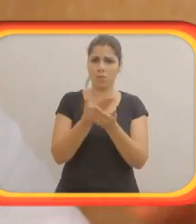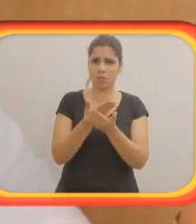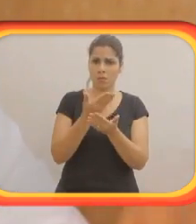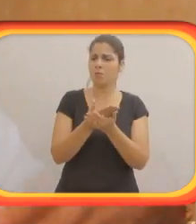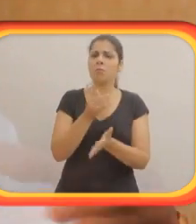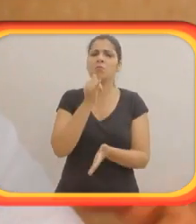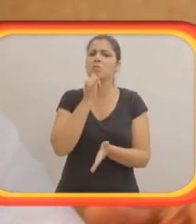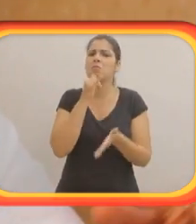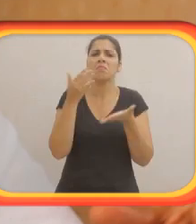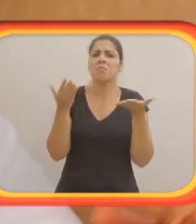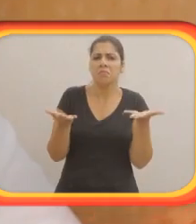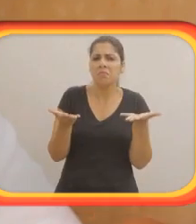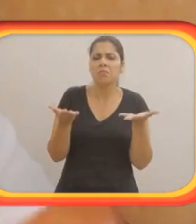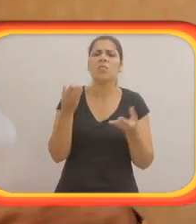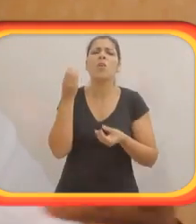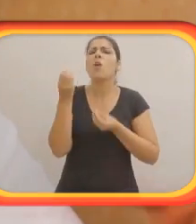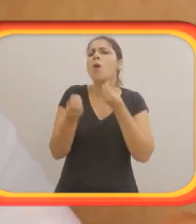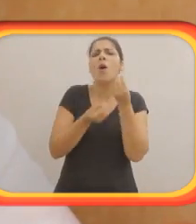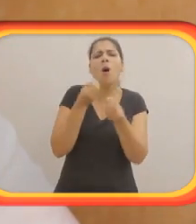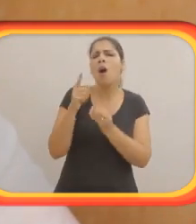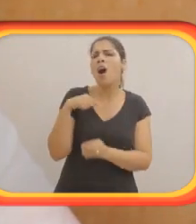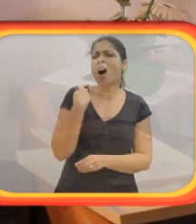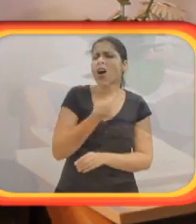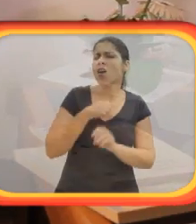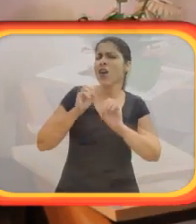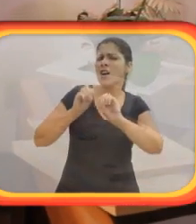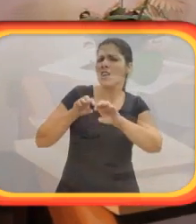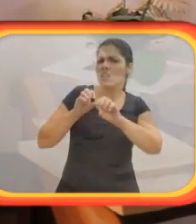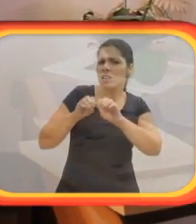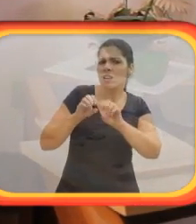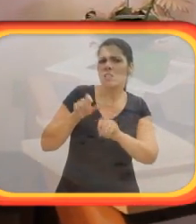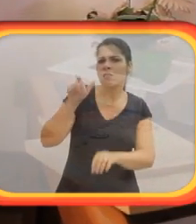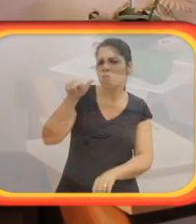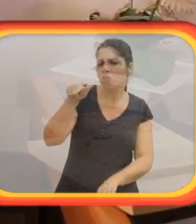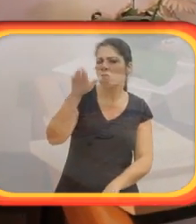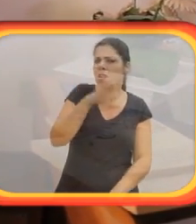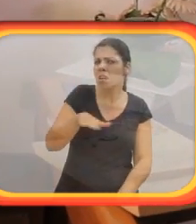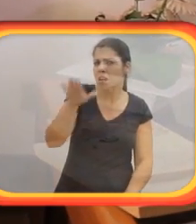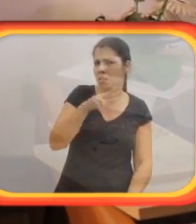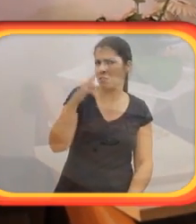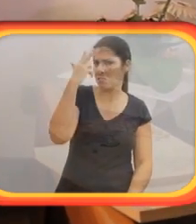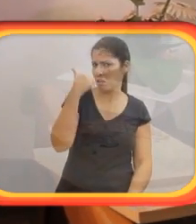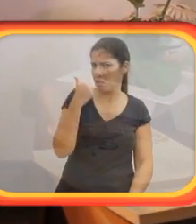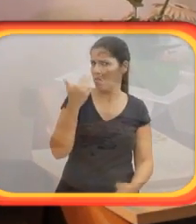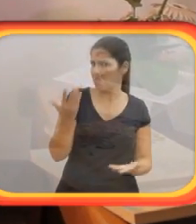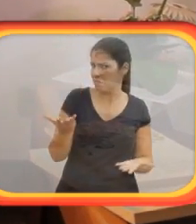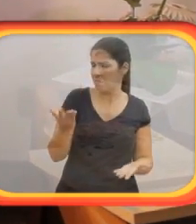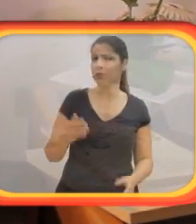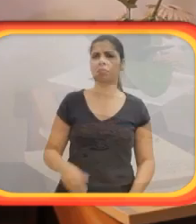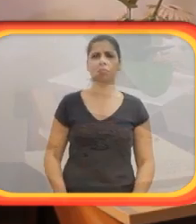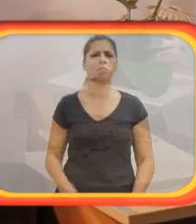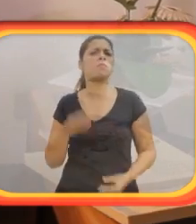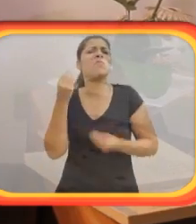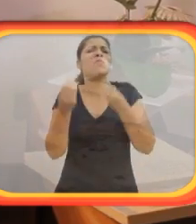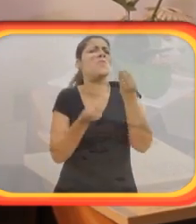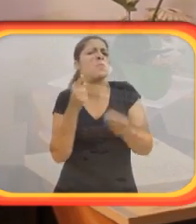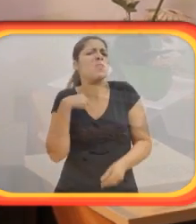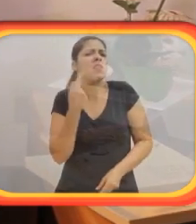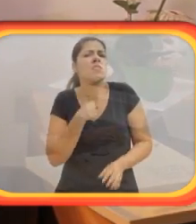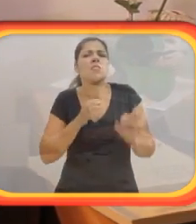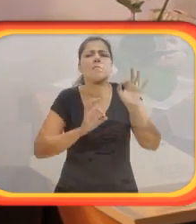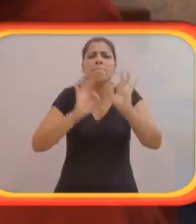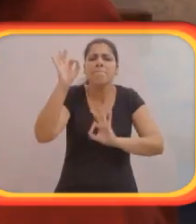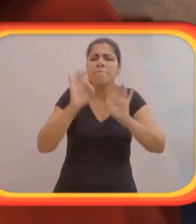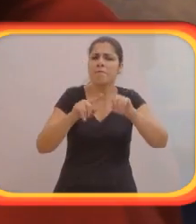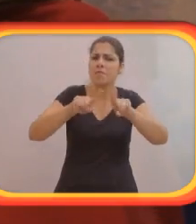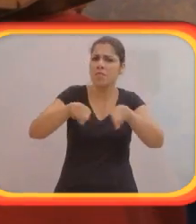das modalidades de educação especial, dos recursos na sala de aula. Por exemplo, como que a gente ensina uma criança